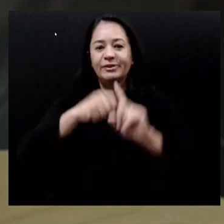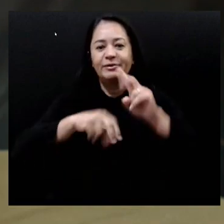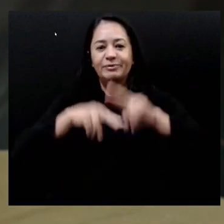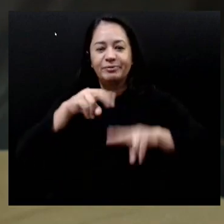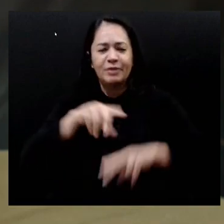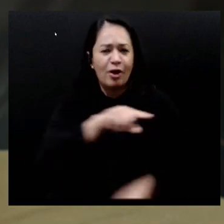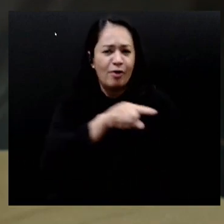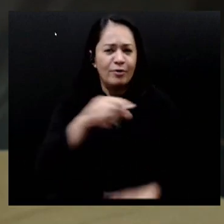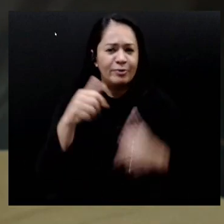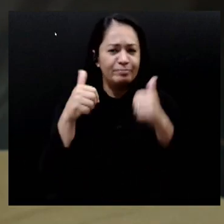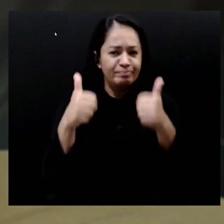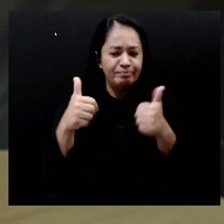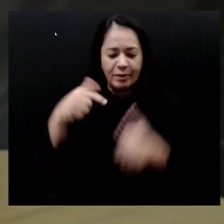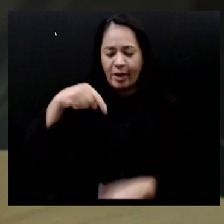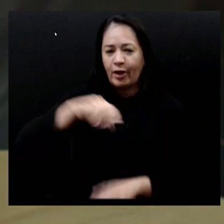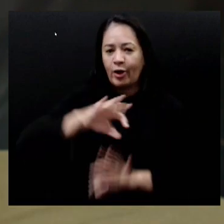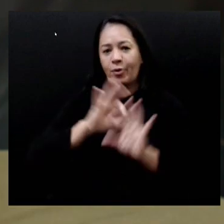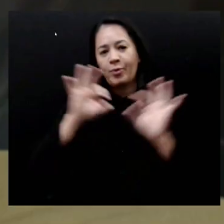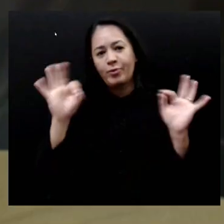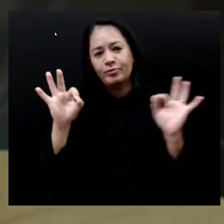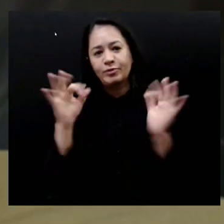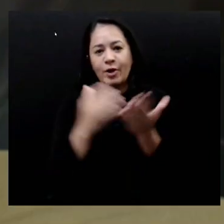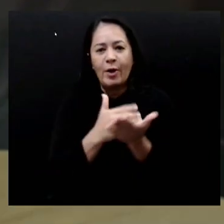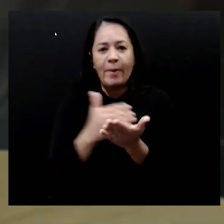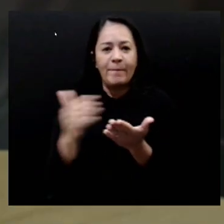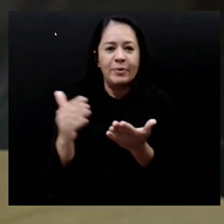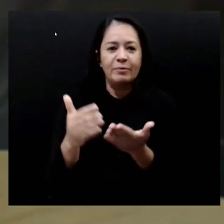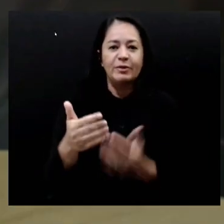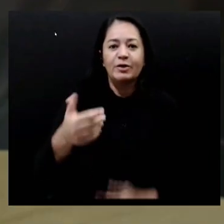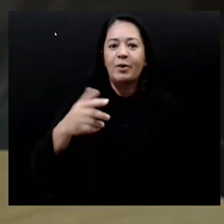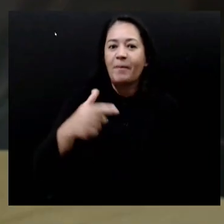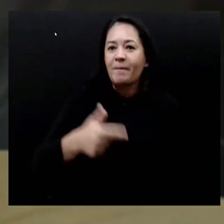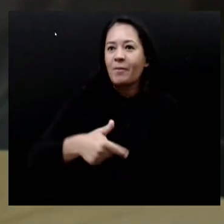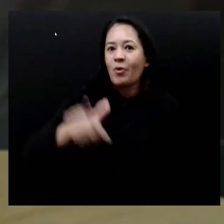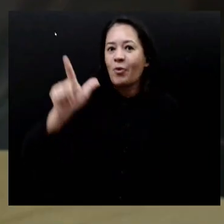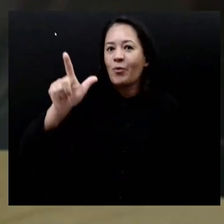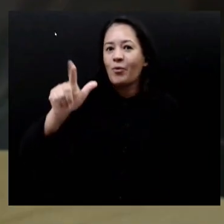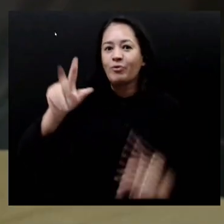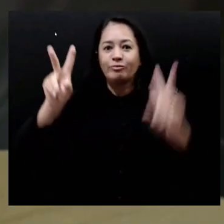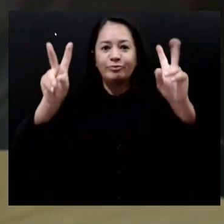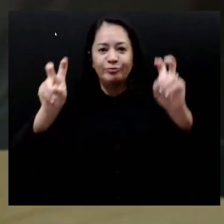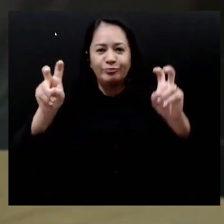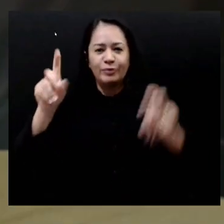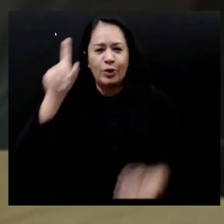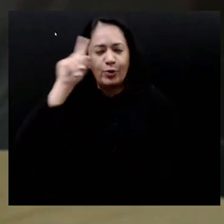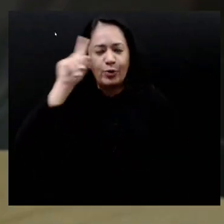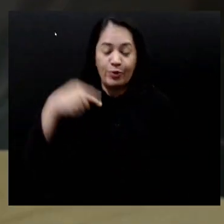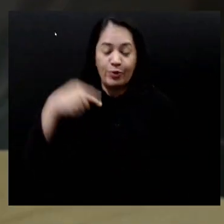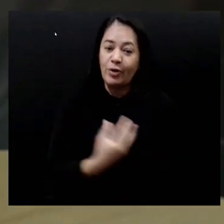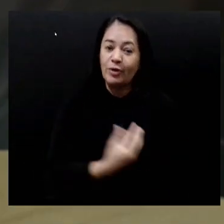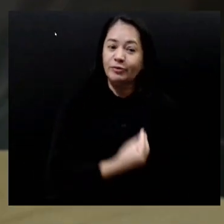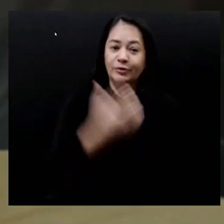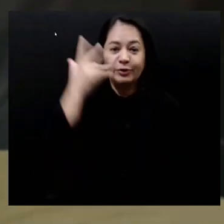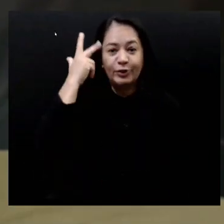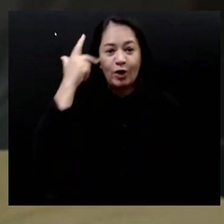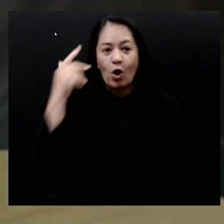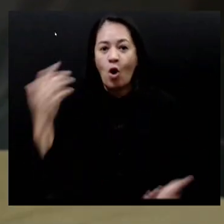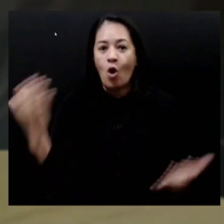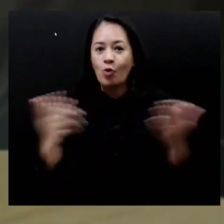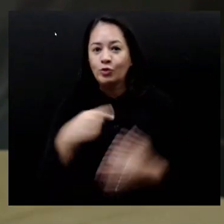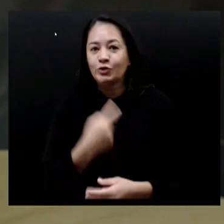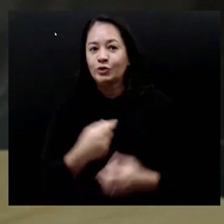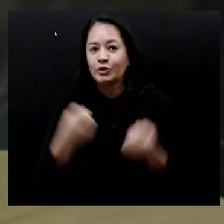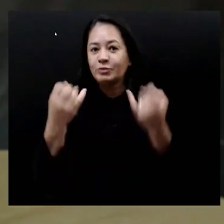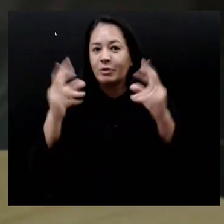ótimo? Abrimos espaço para mais um tema que faz parte do nosso dia a dia. Hoje a gente fala de raiva.